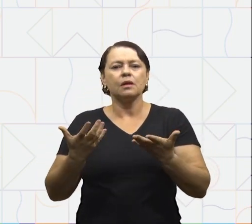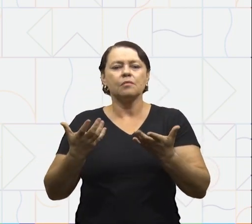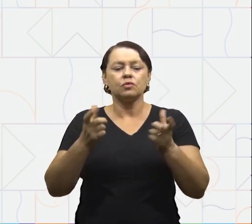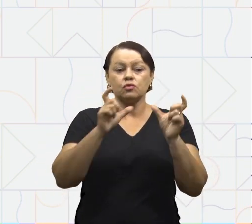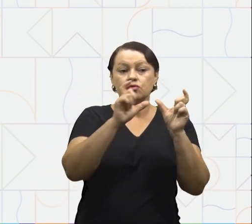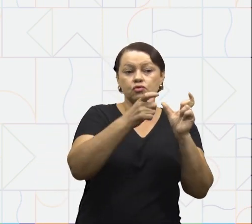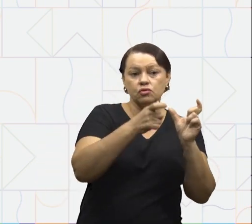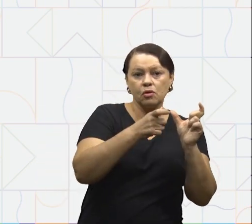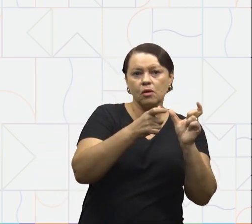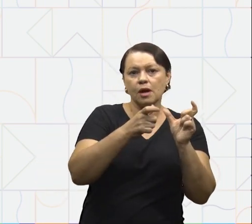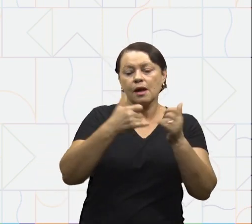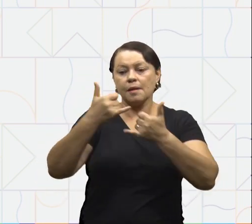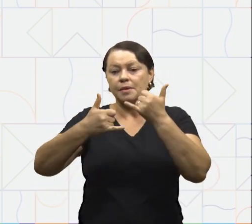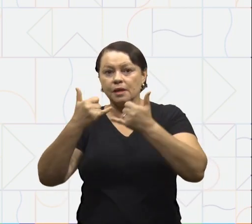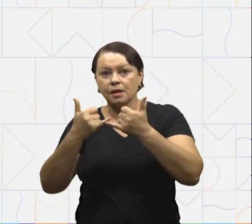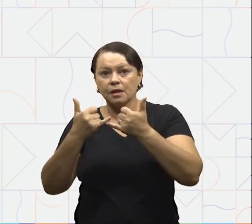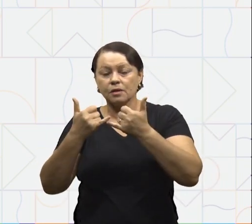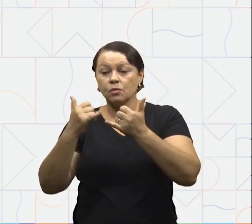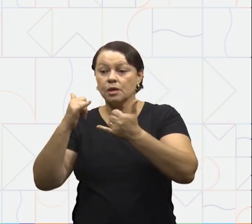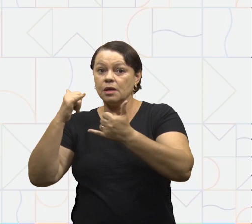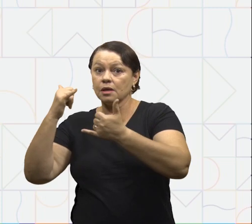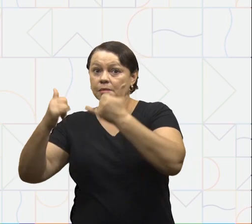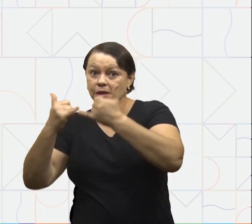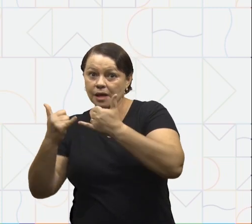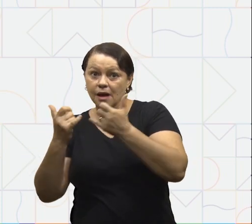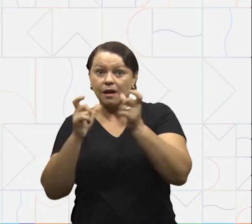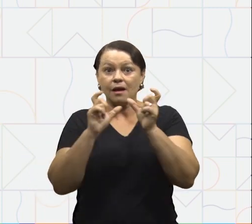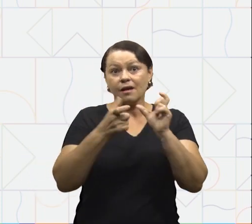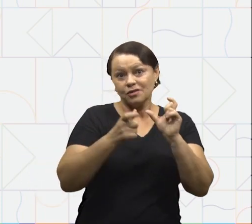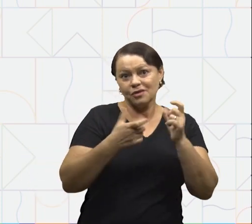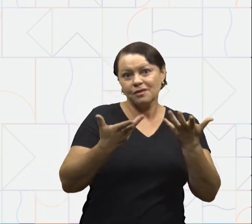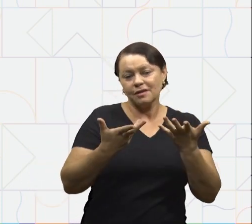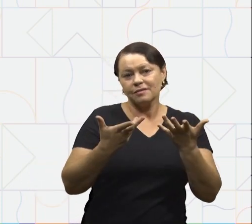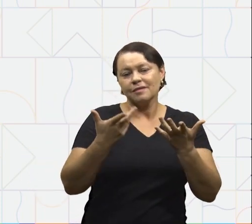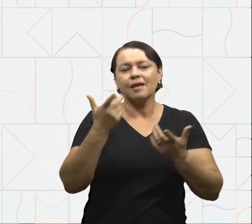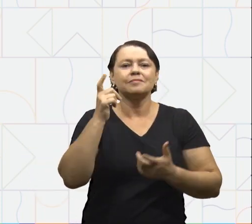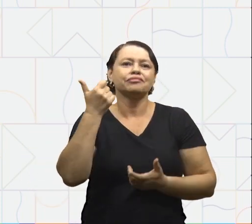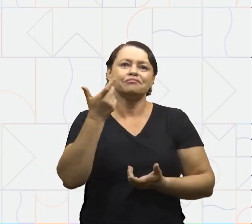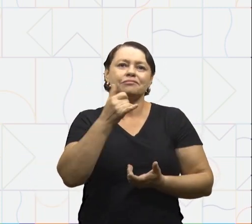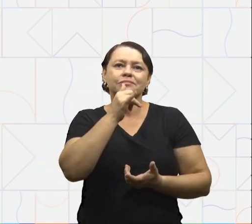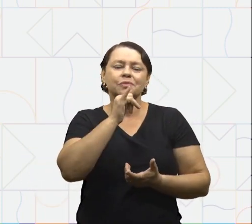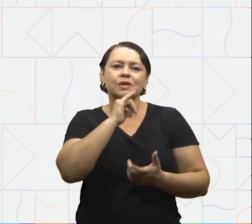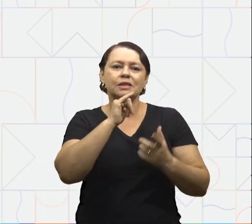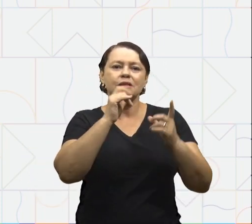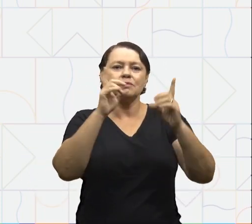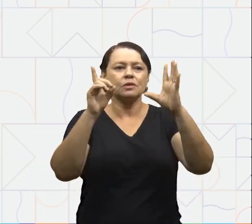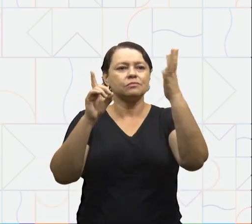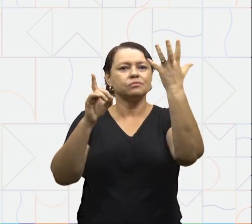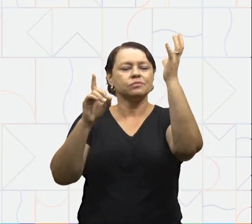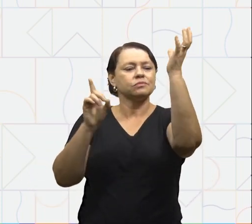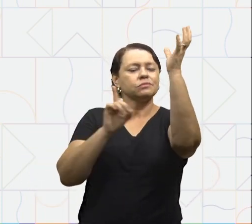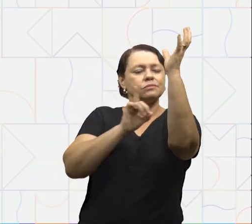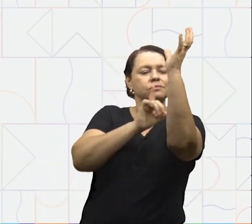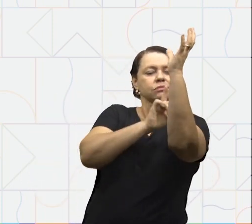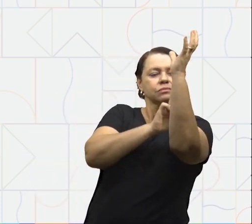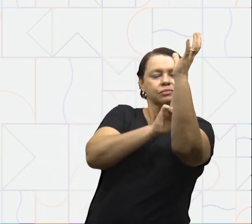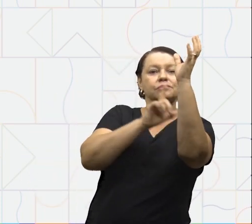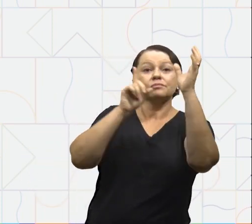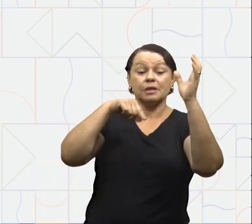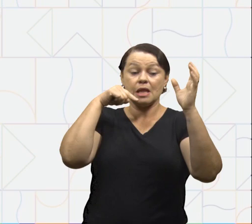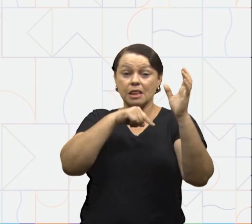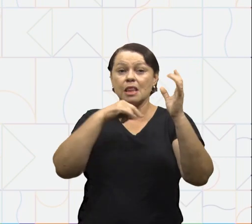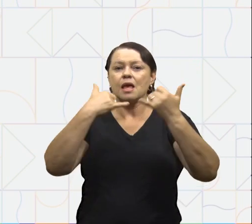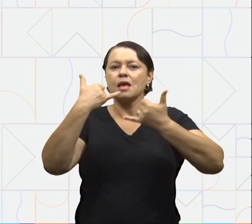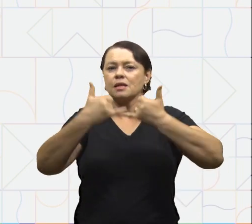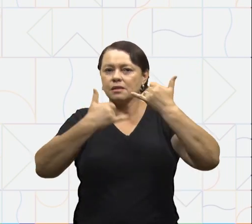jogar enquanto brinca e brincar enquanto joga, como por exemplo, ao brincar de esconde-esconde e de amarelinha estamos jogando.